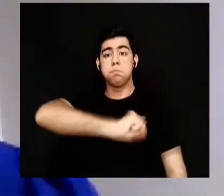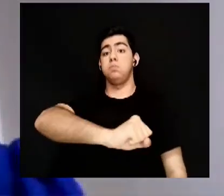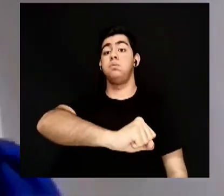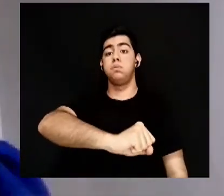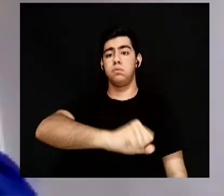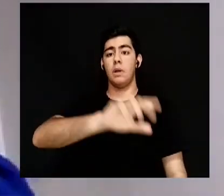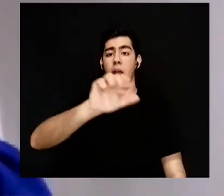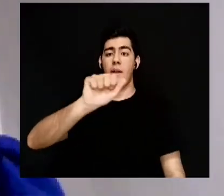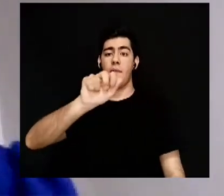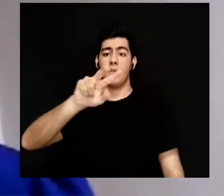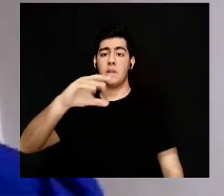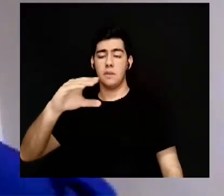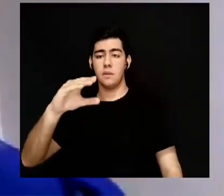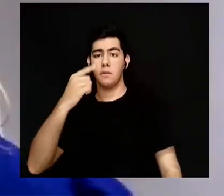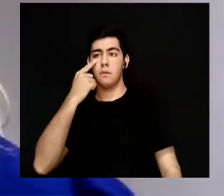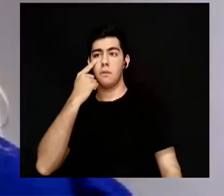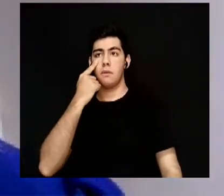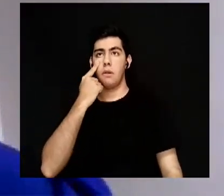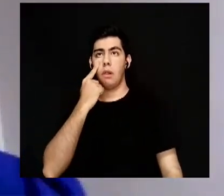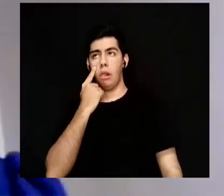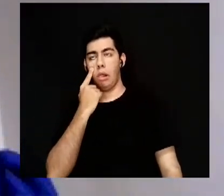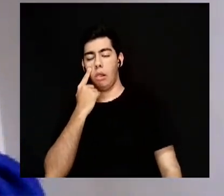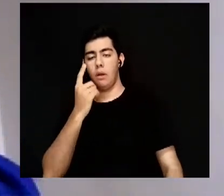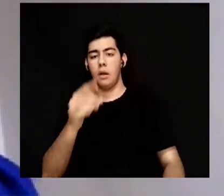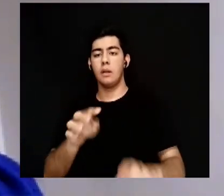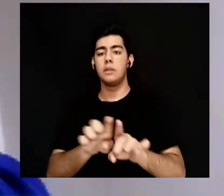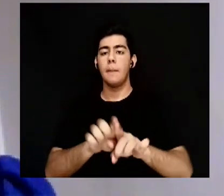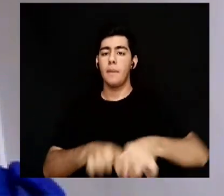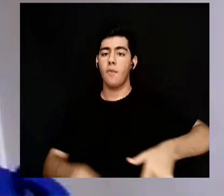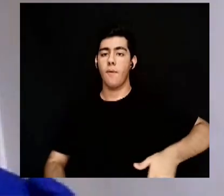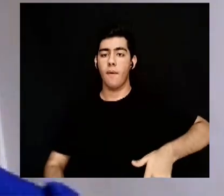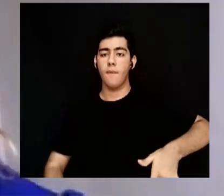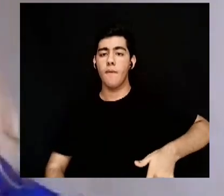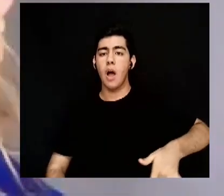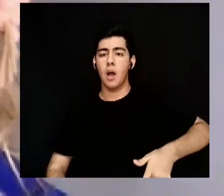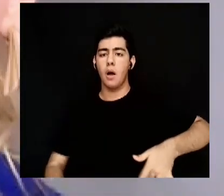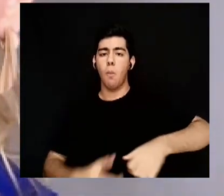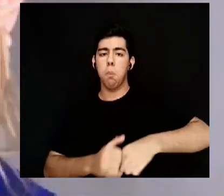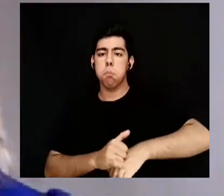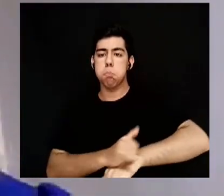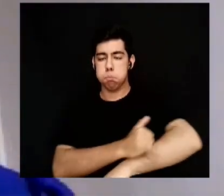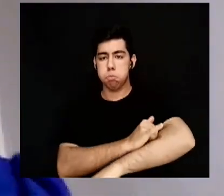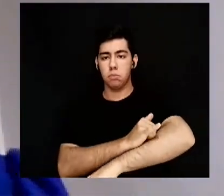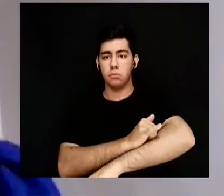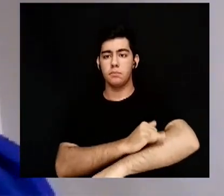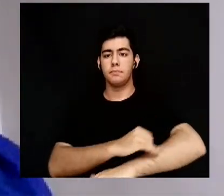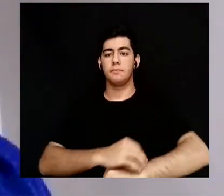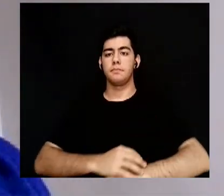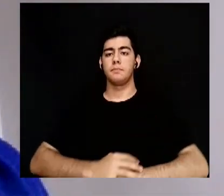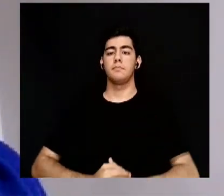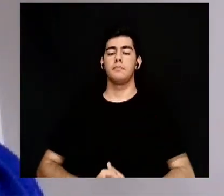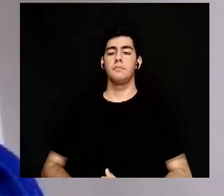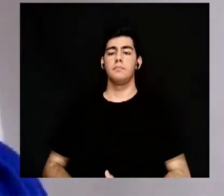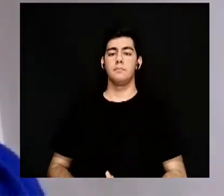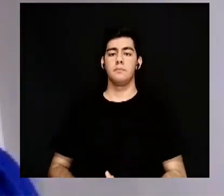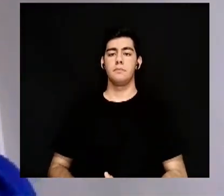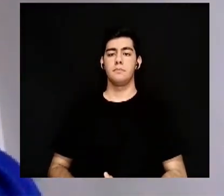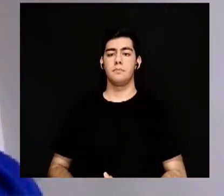derrame, né, gordura no fígado, né, que é a esteatose hepática, podendo causar uma cirrose, até um câncer